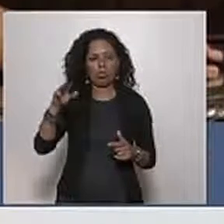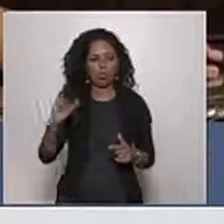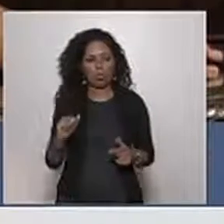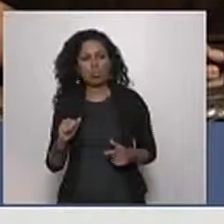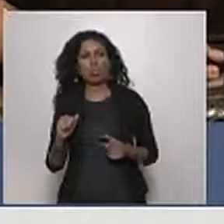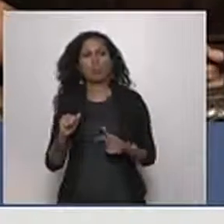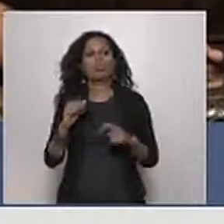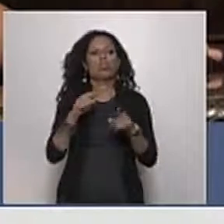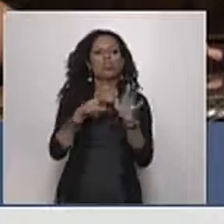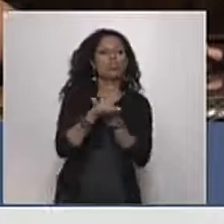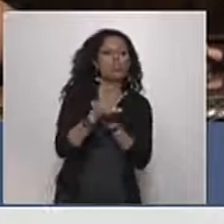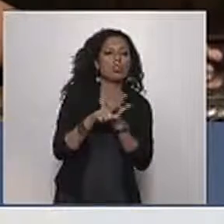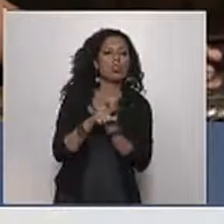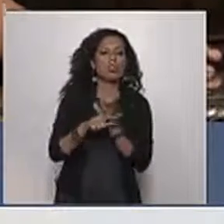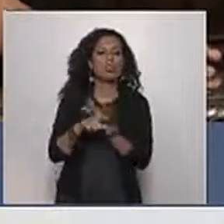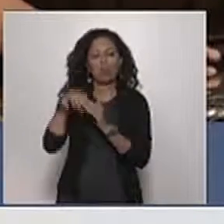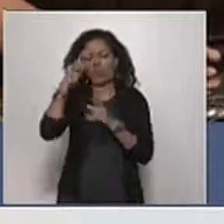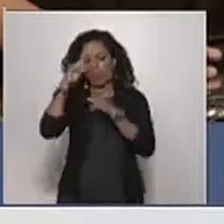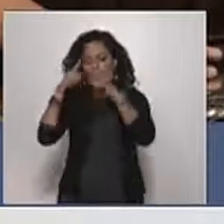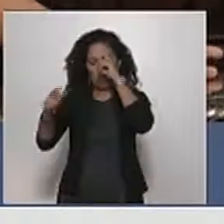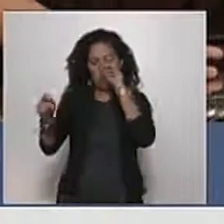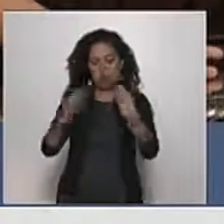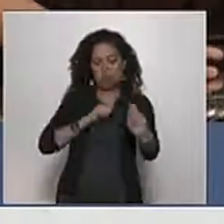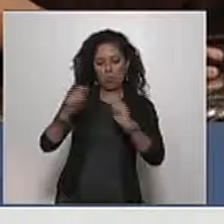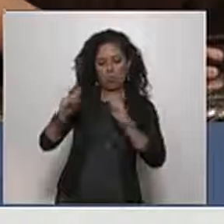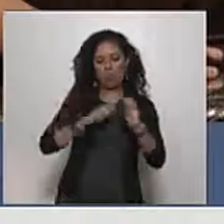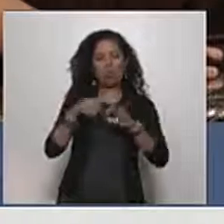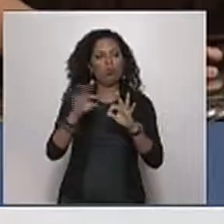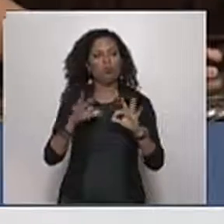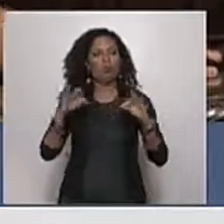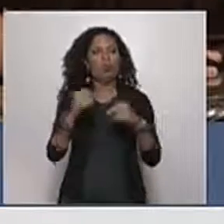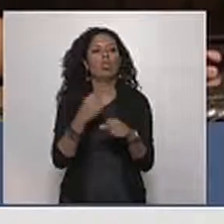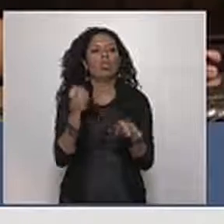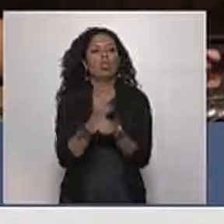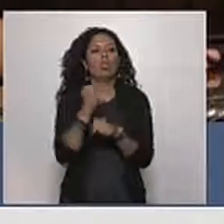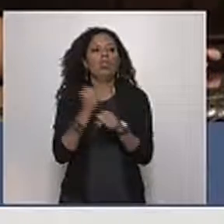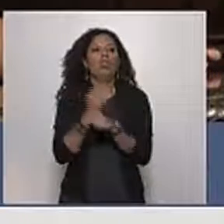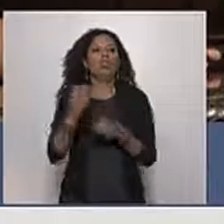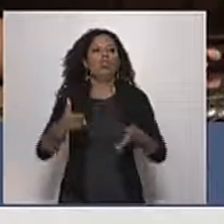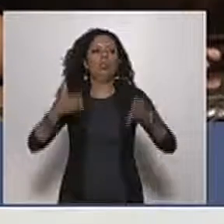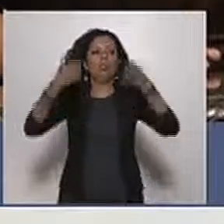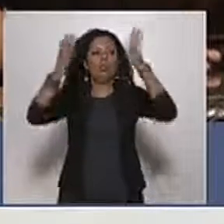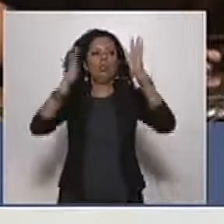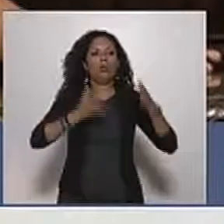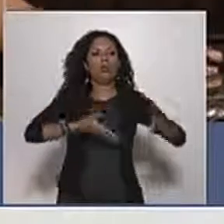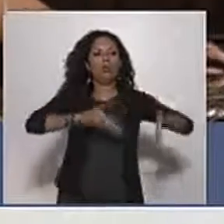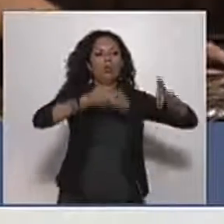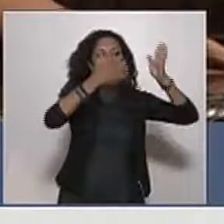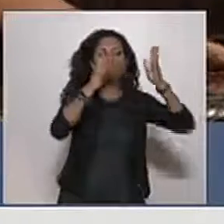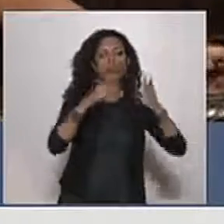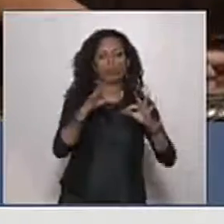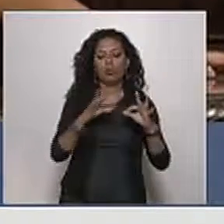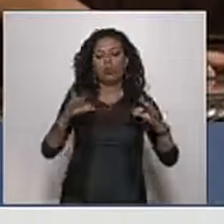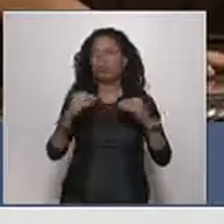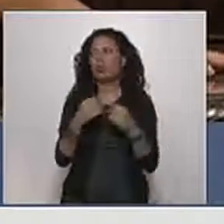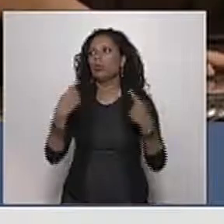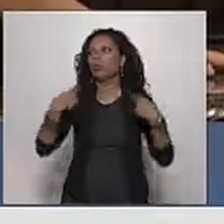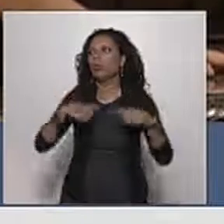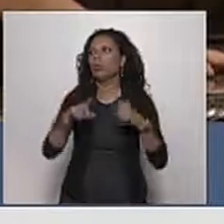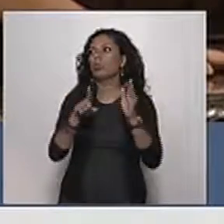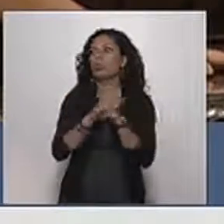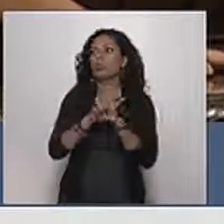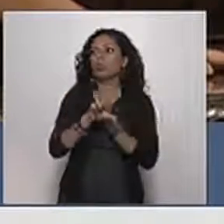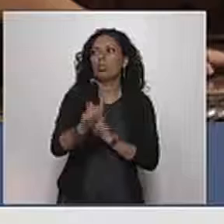ali naquela área, que inclusive cresce e constrói os prédios de maneira irregular, contra a legislação